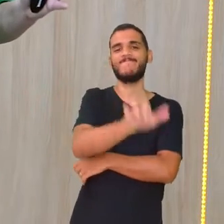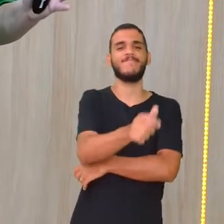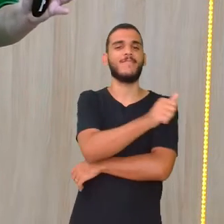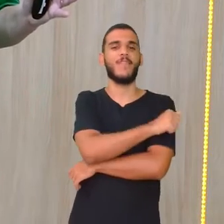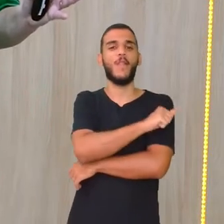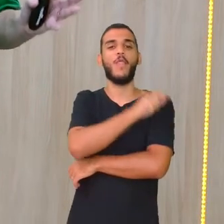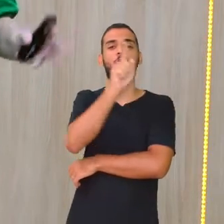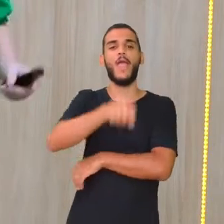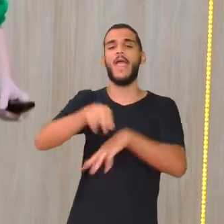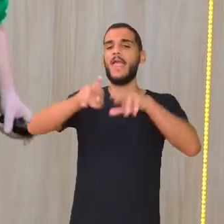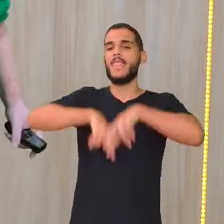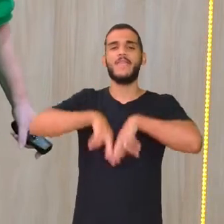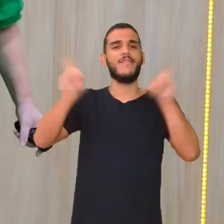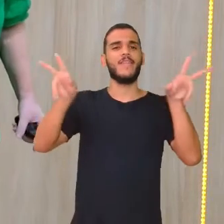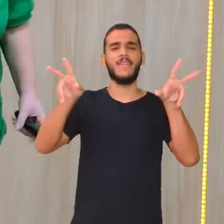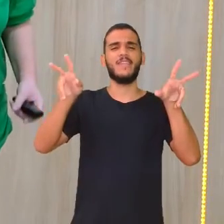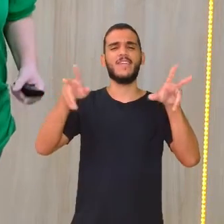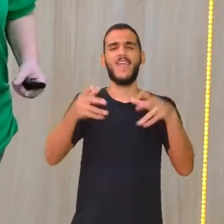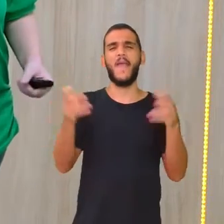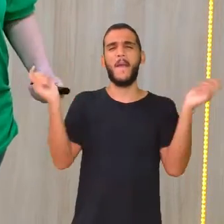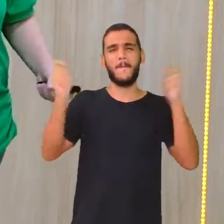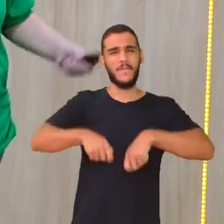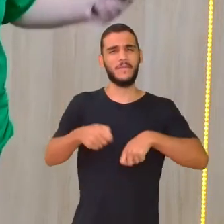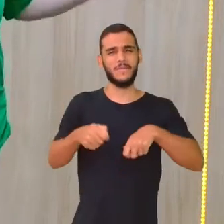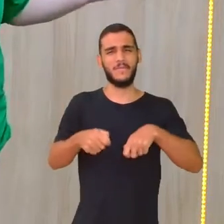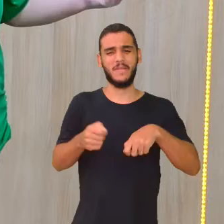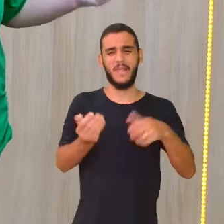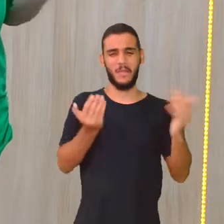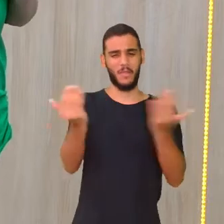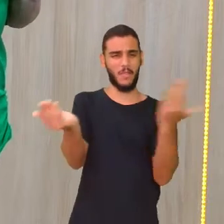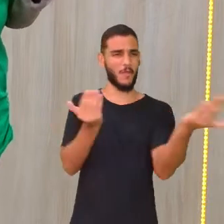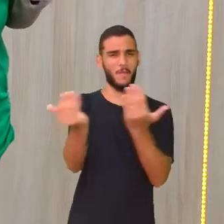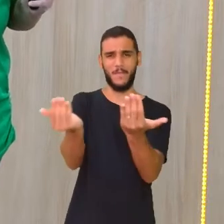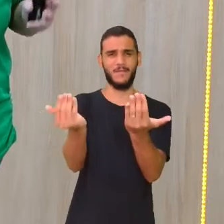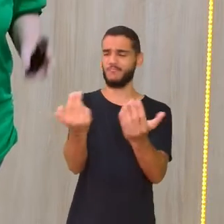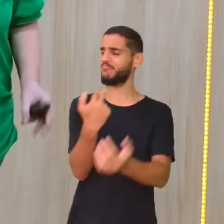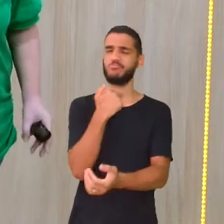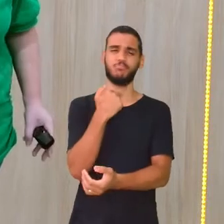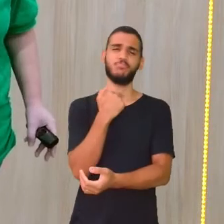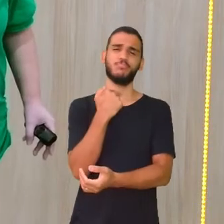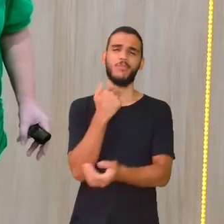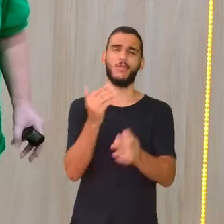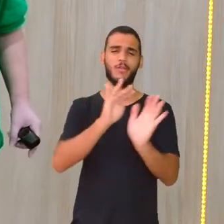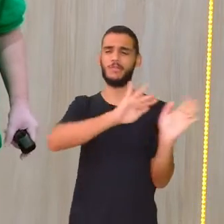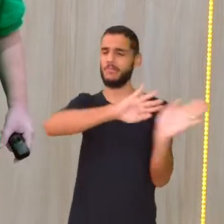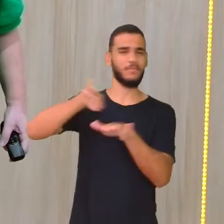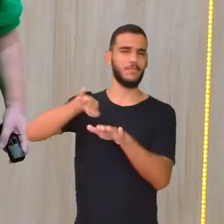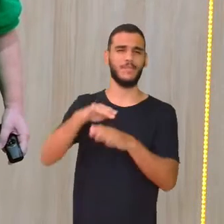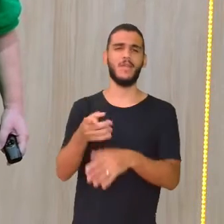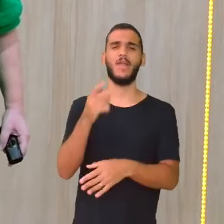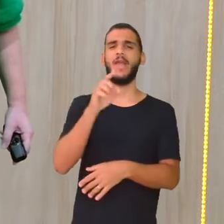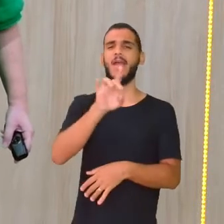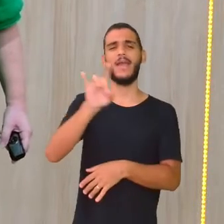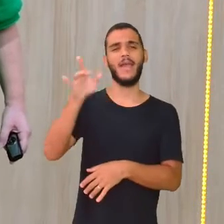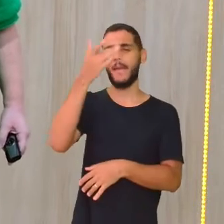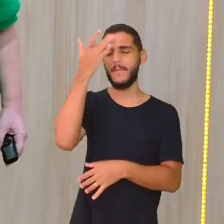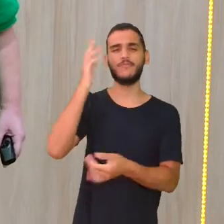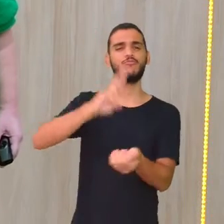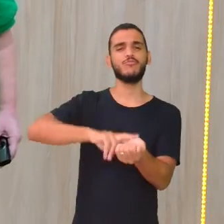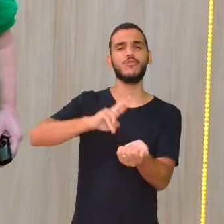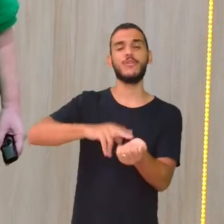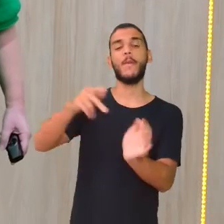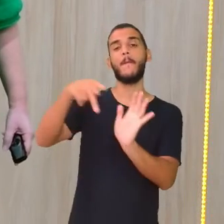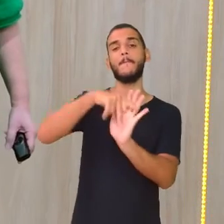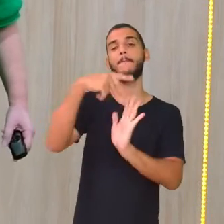do seu ritmo, né? Você não pode querer, eu tenho que fazer igual o meu coleguinha. Não. Cada um vai no seu ritmo. E